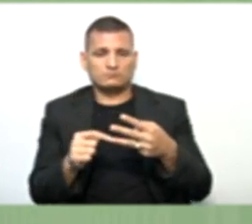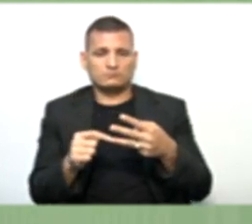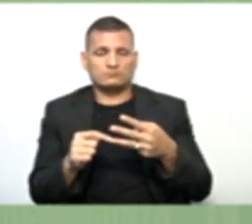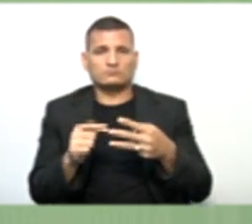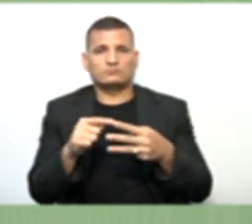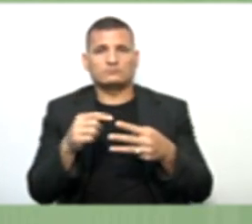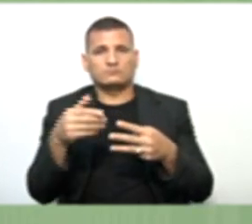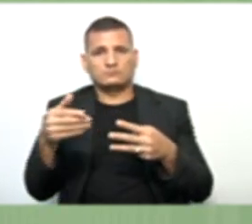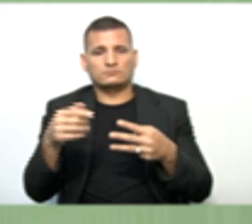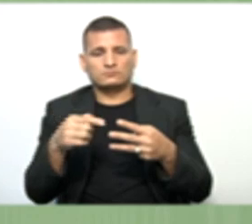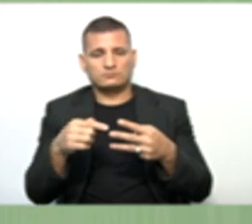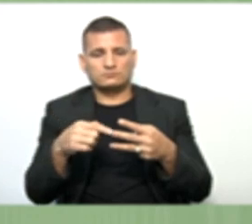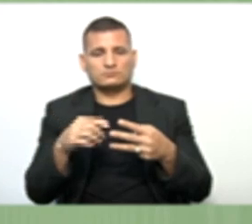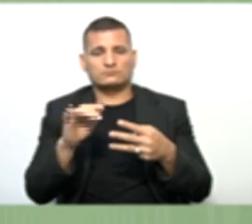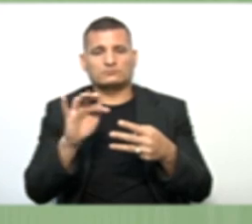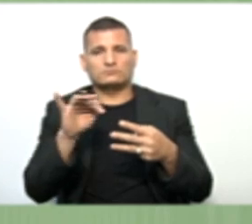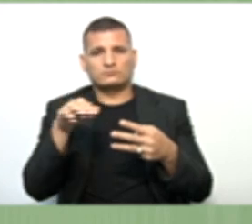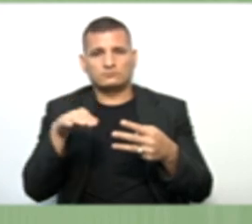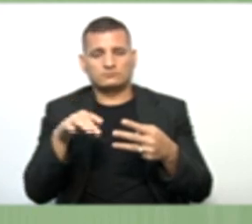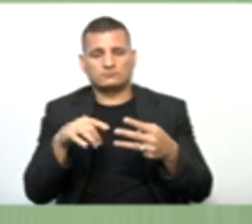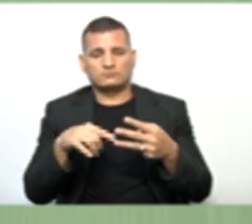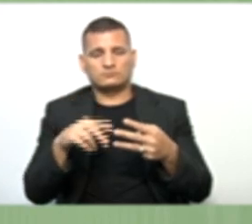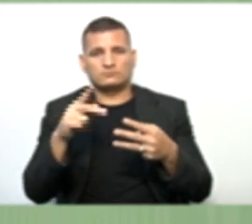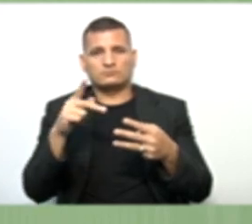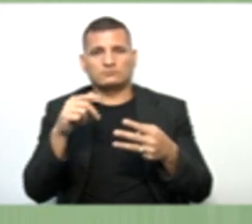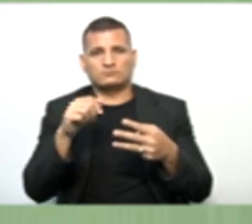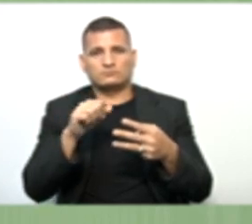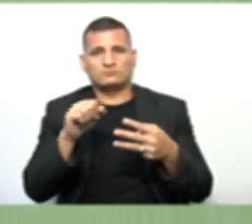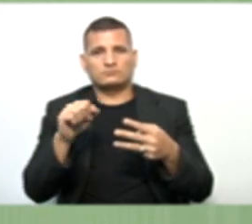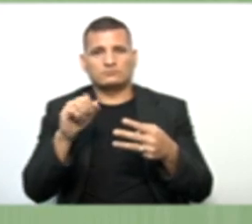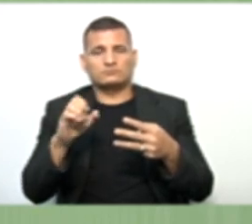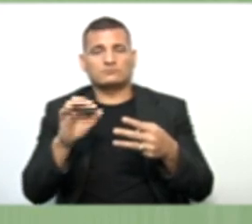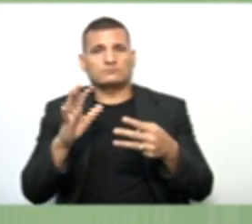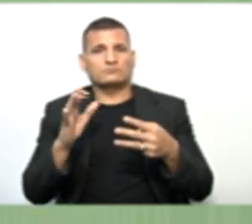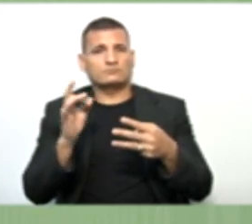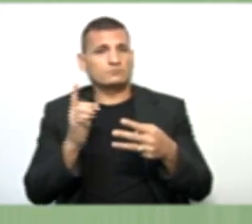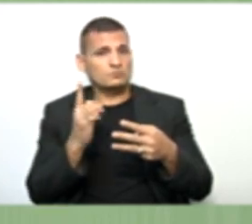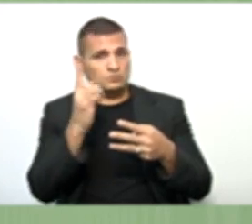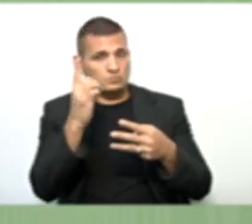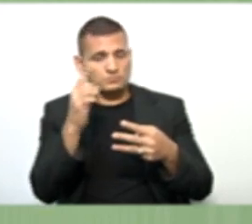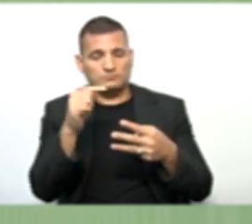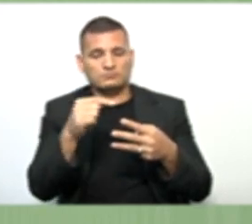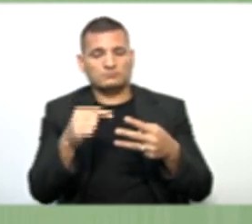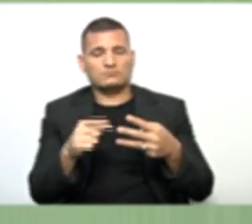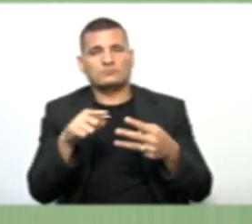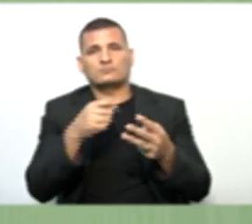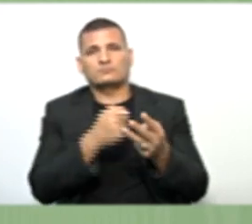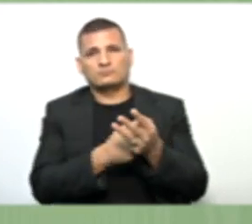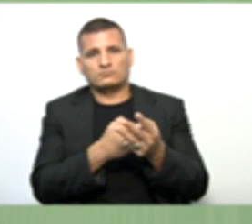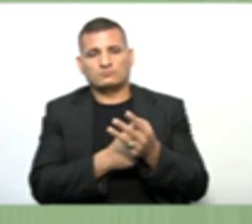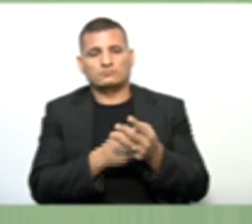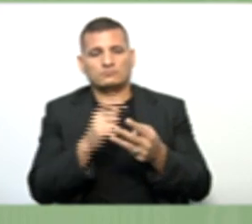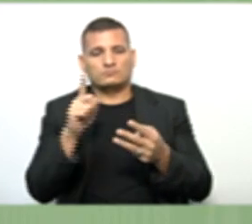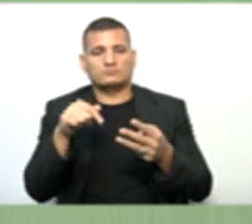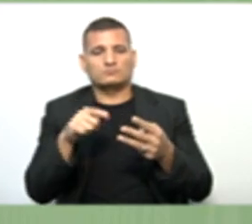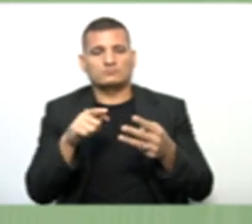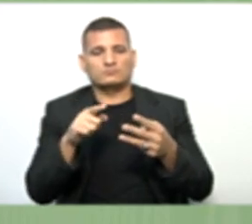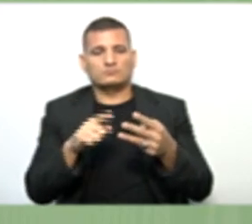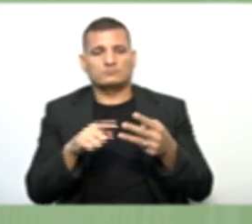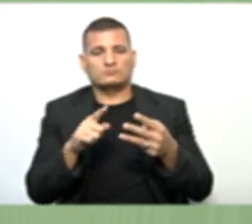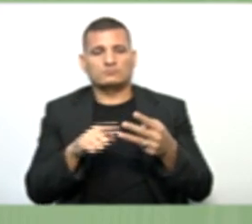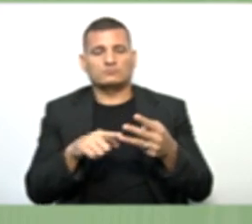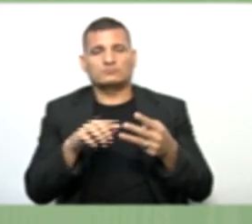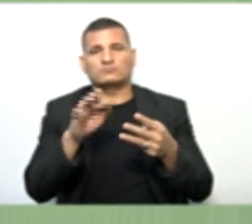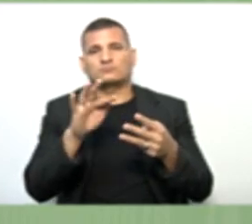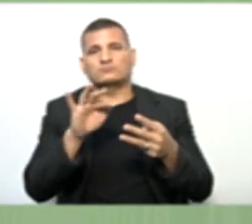que é o início, o fim e o passo. Mas somente um desses argumentos é obrigatório, que é o fim. Né?